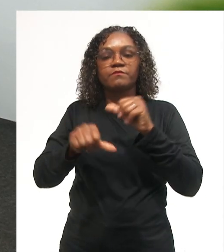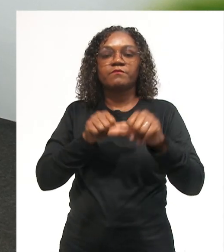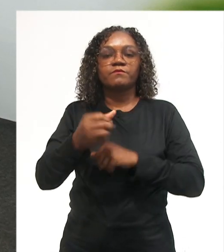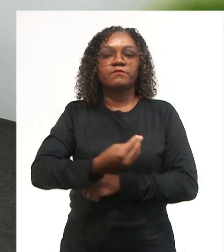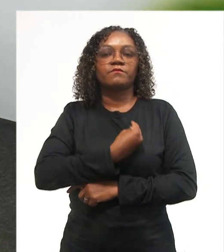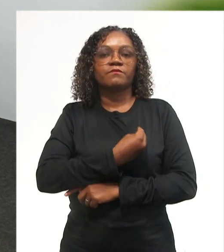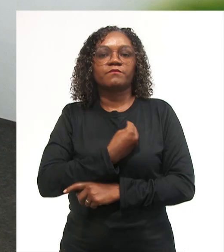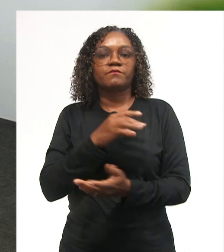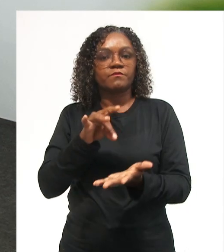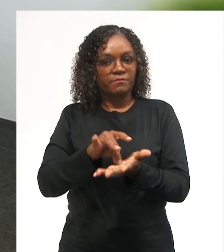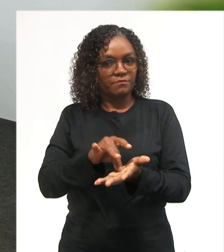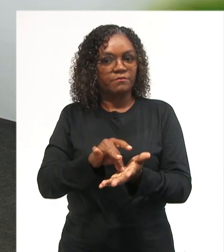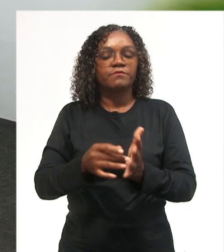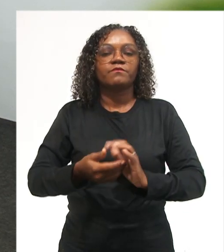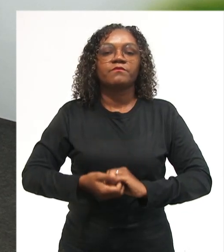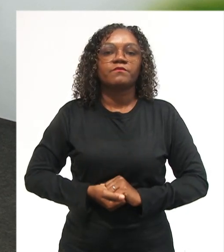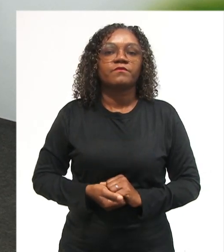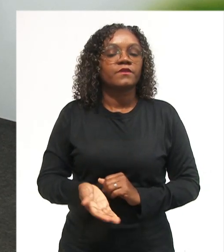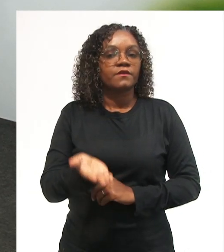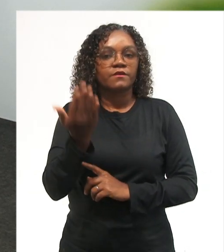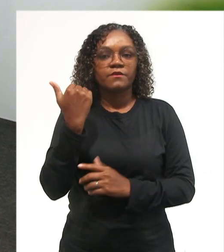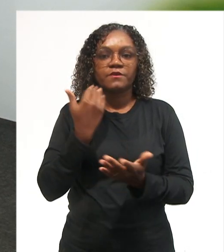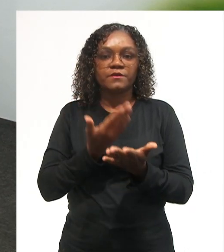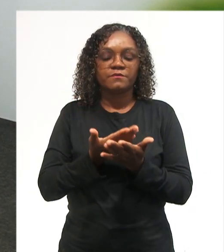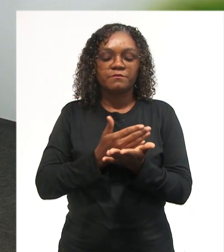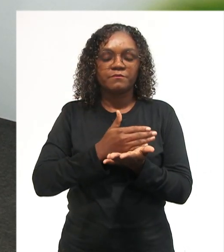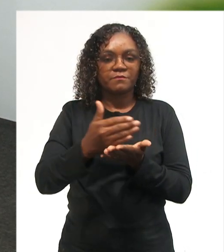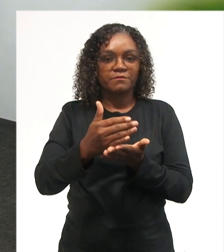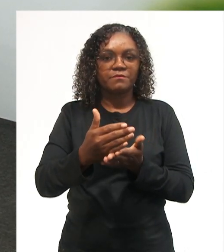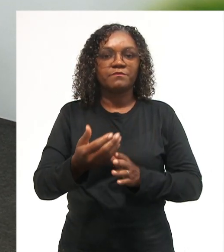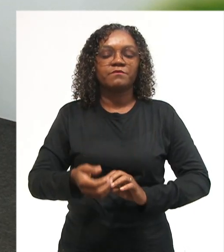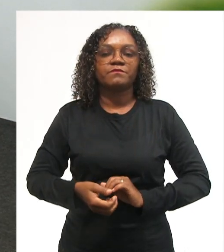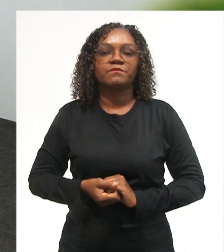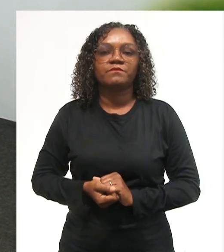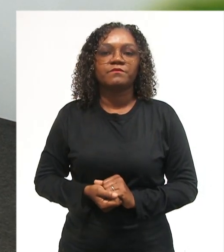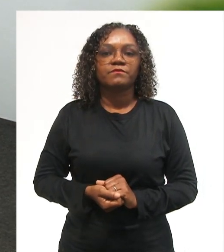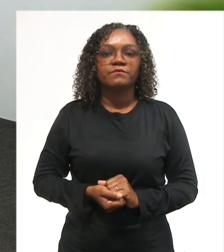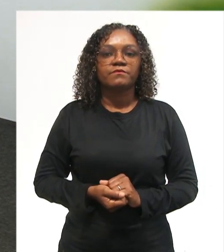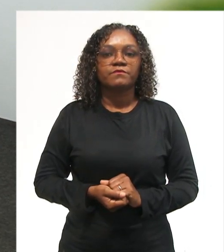mudando realidades. Vamos iniciar a nossa aula.